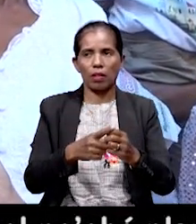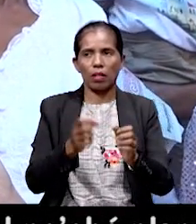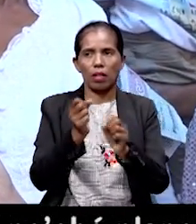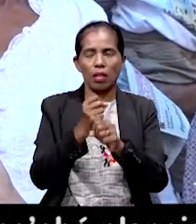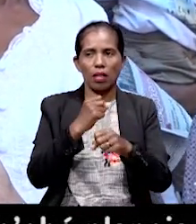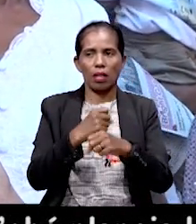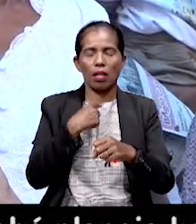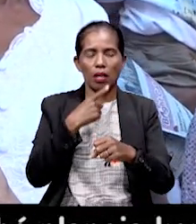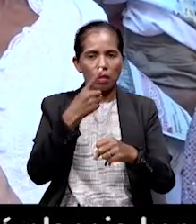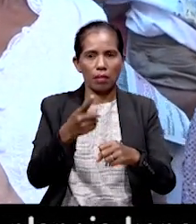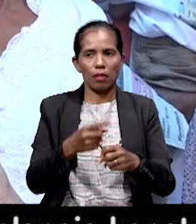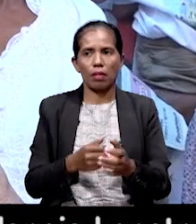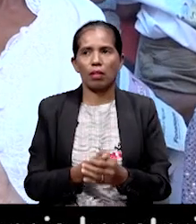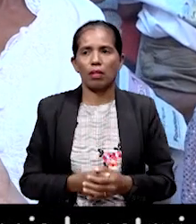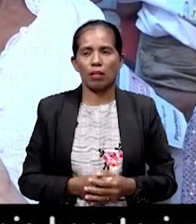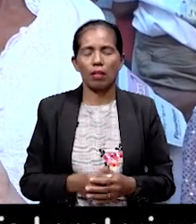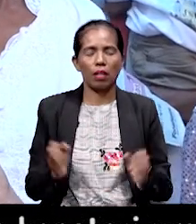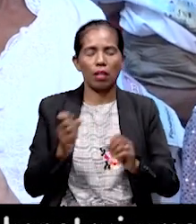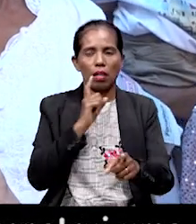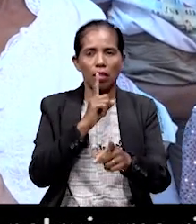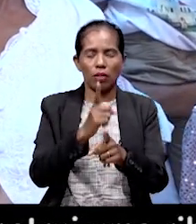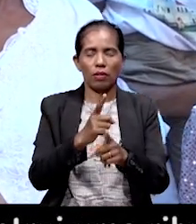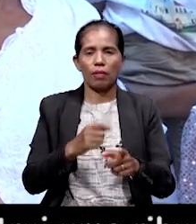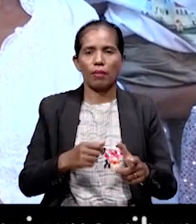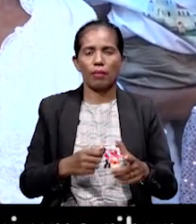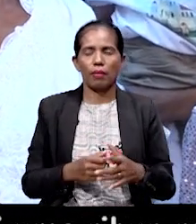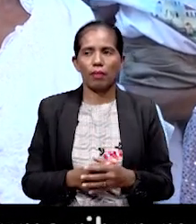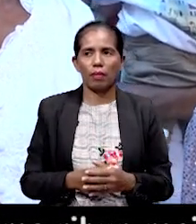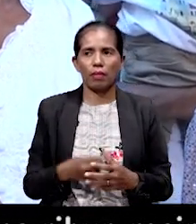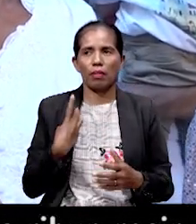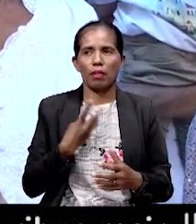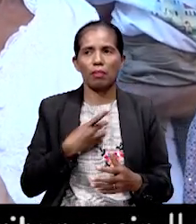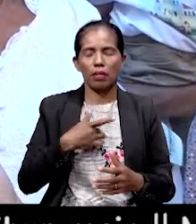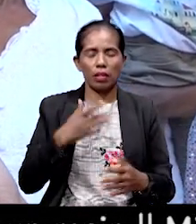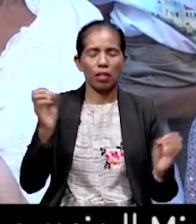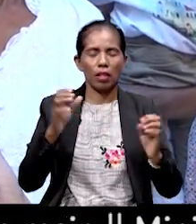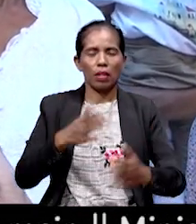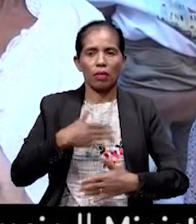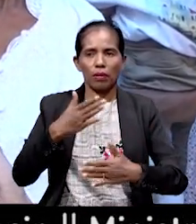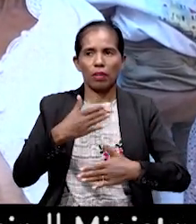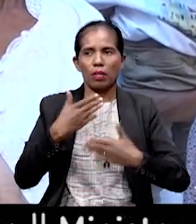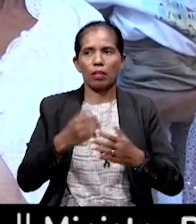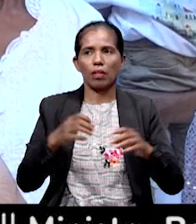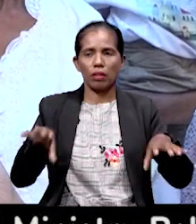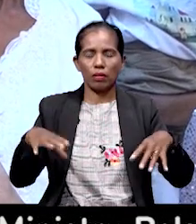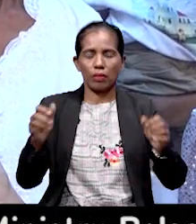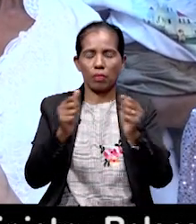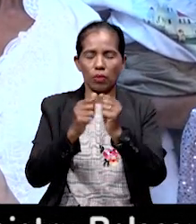mo resi ho jene ne la los Ami sinti la nungu kontente tamba. Tas senet ten kopero ami rai